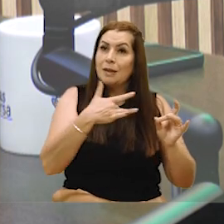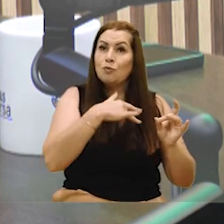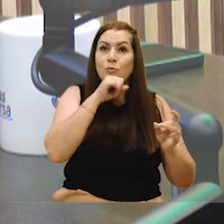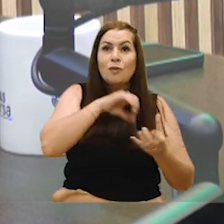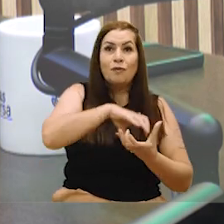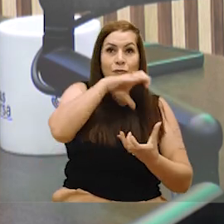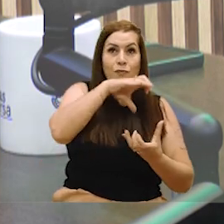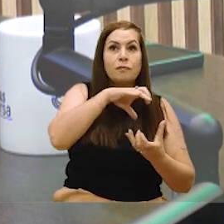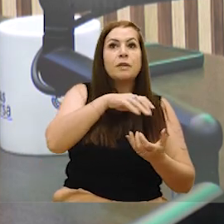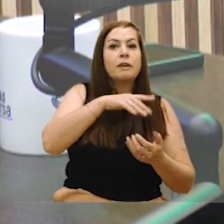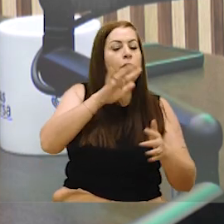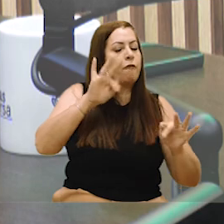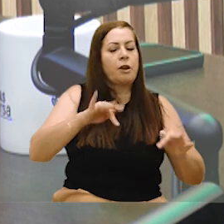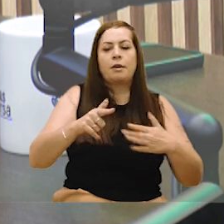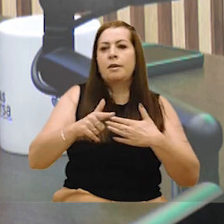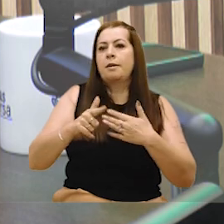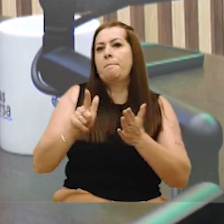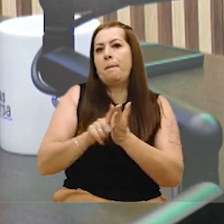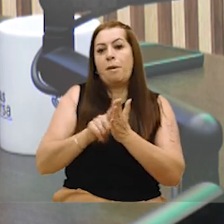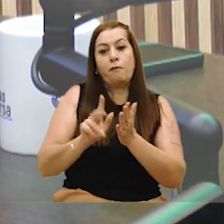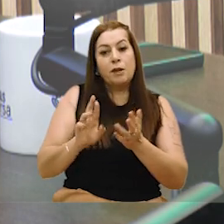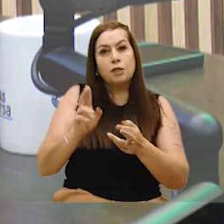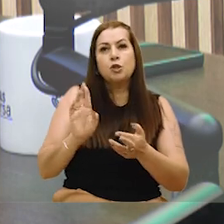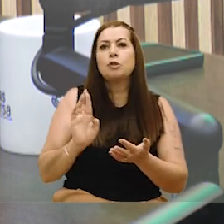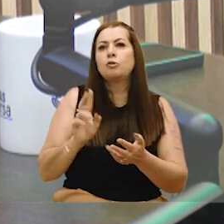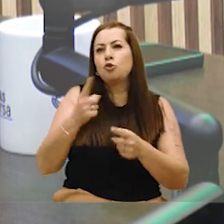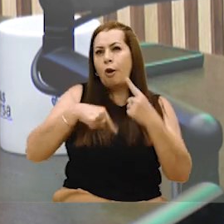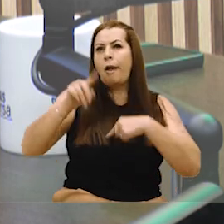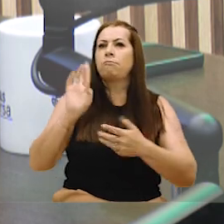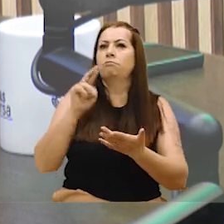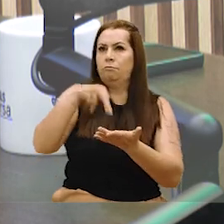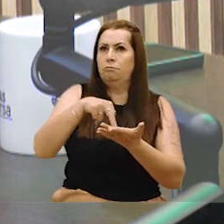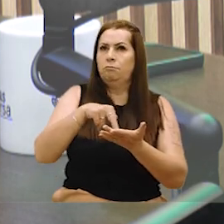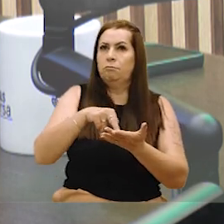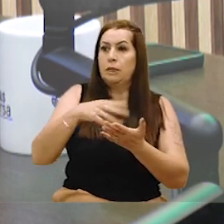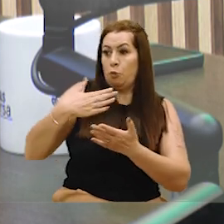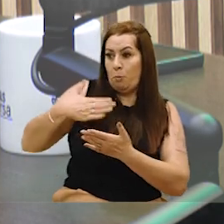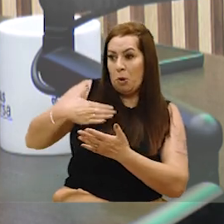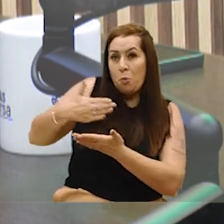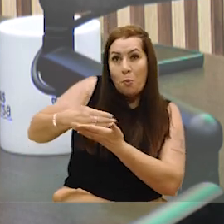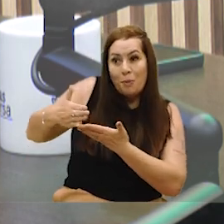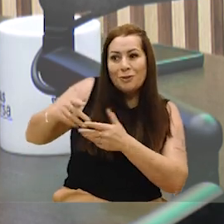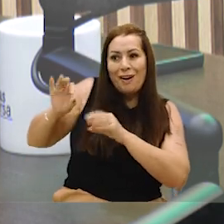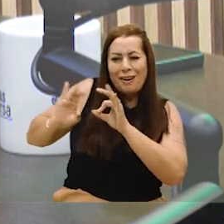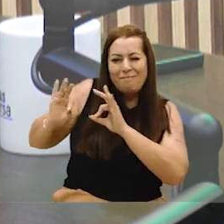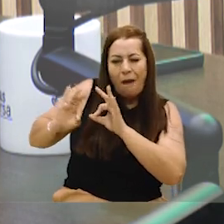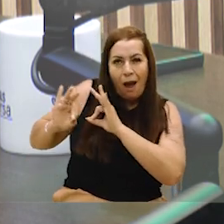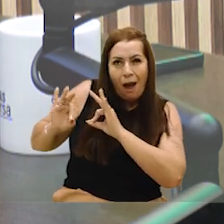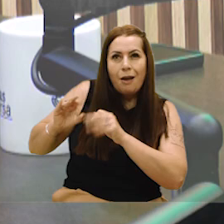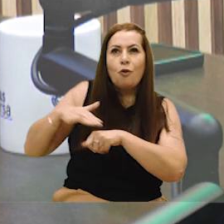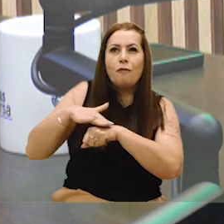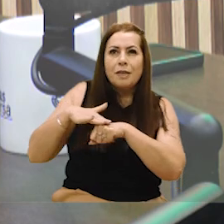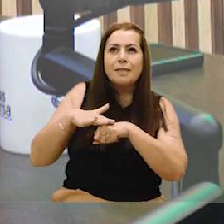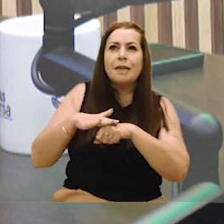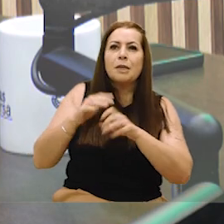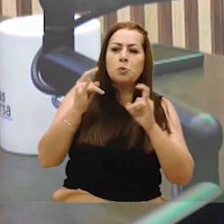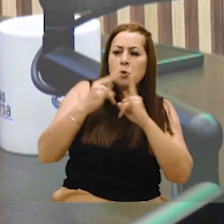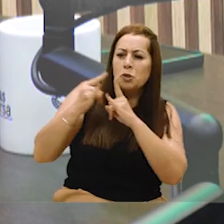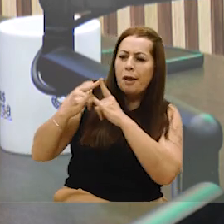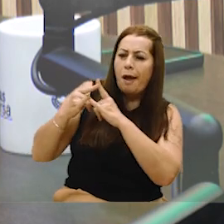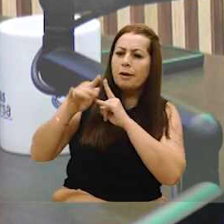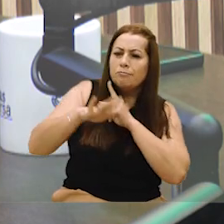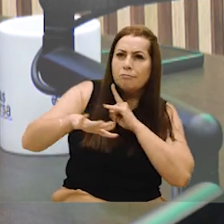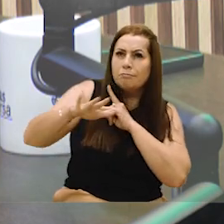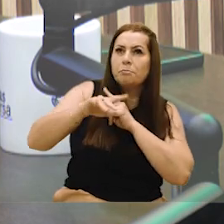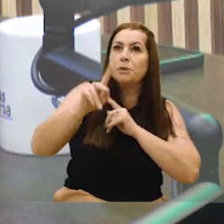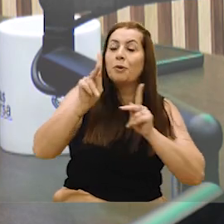para o Idoso sairá do papel e se tornará realidade. Algo que nasceu no meu gabinete, né, e aí eu fui conversar com entidades, com pessoas